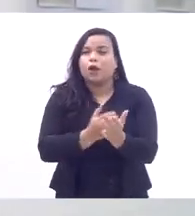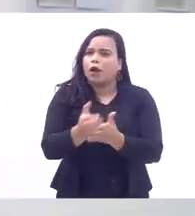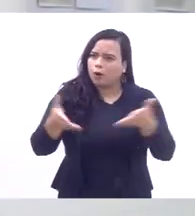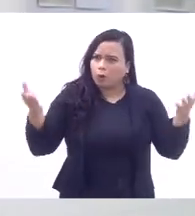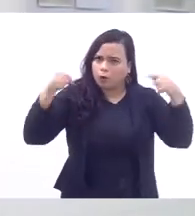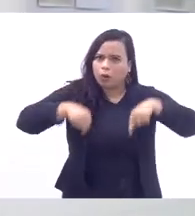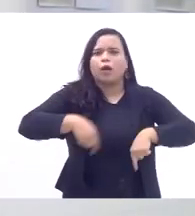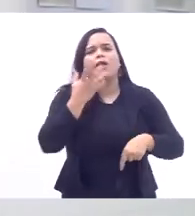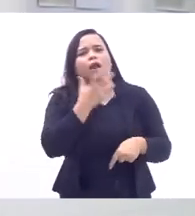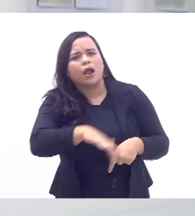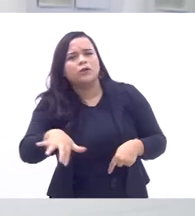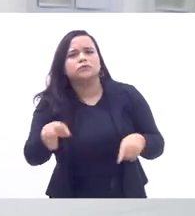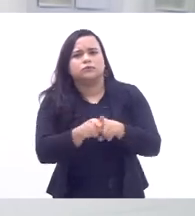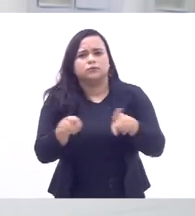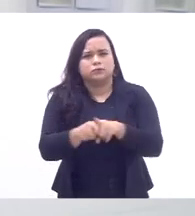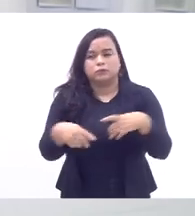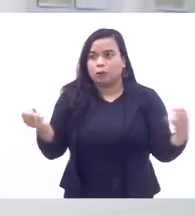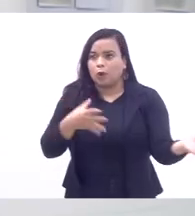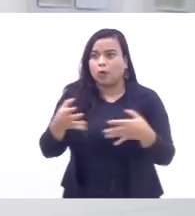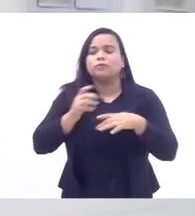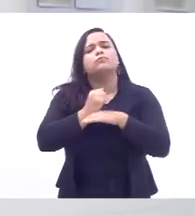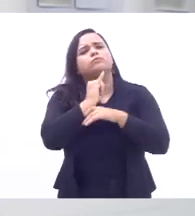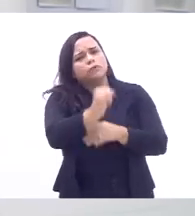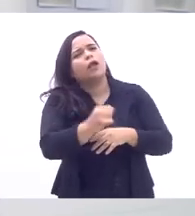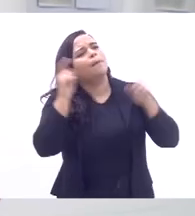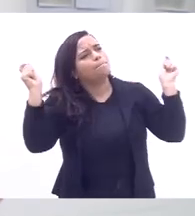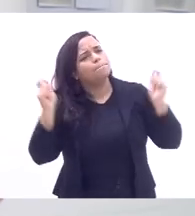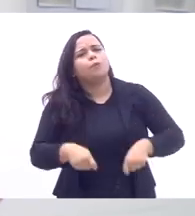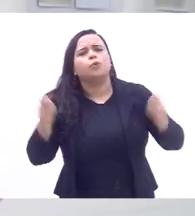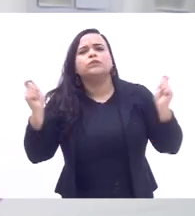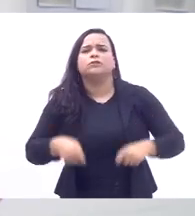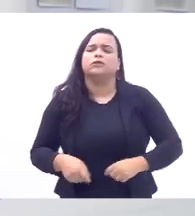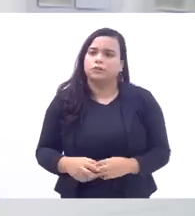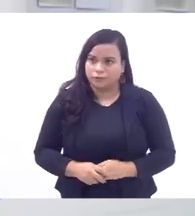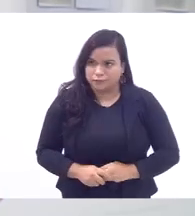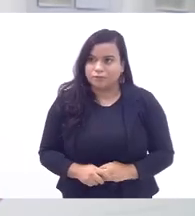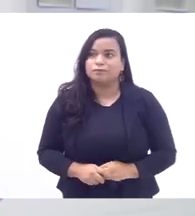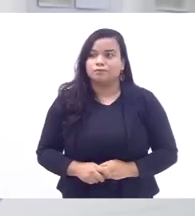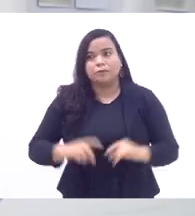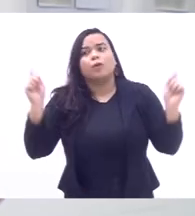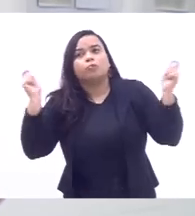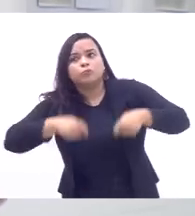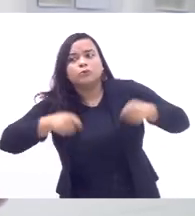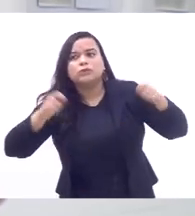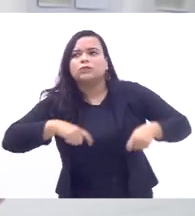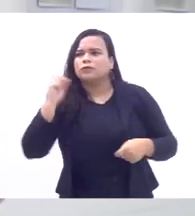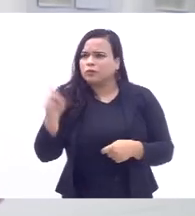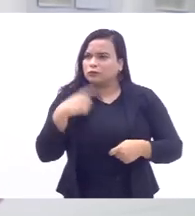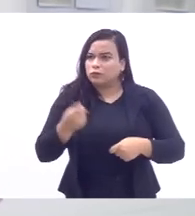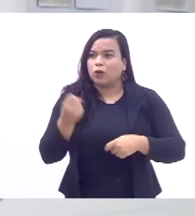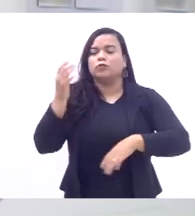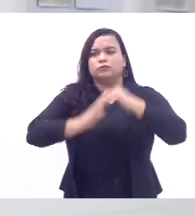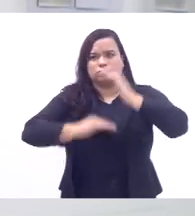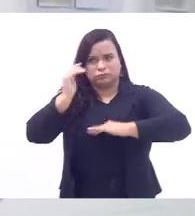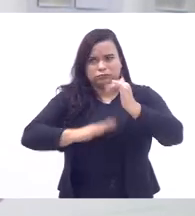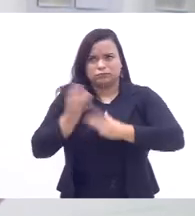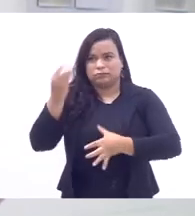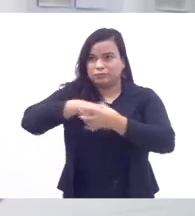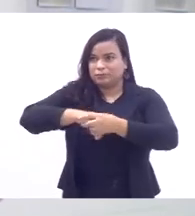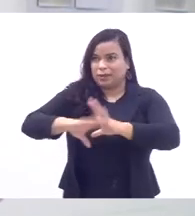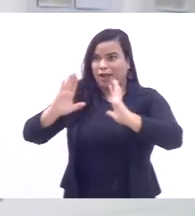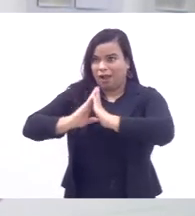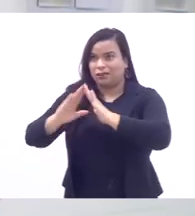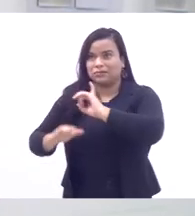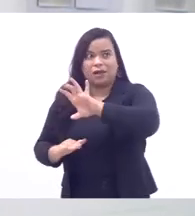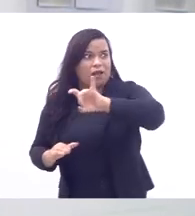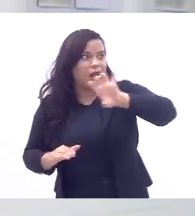as crianças, que é possível, sim. É possível nós praticarmos nas nossas casas, cada um